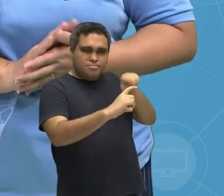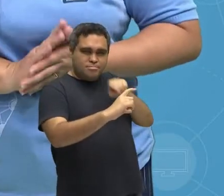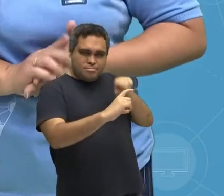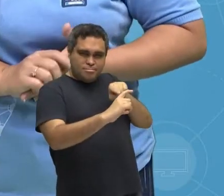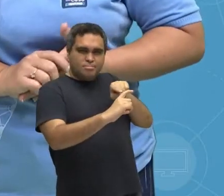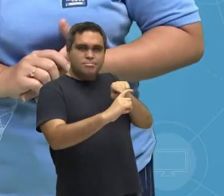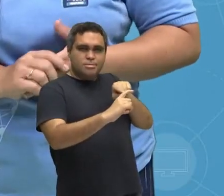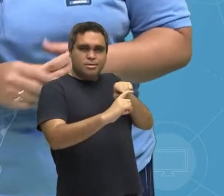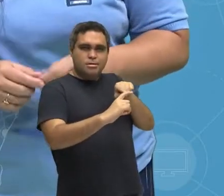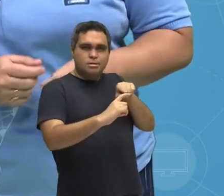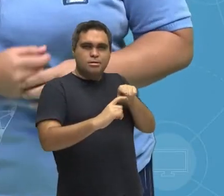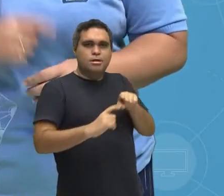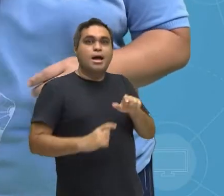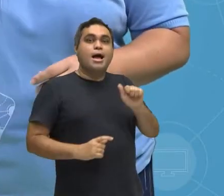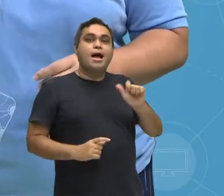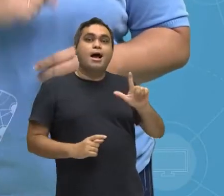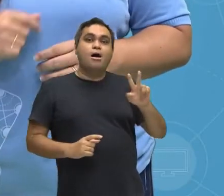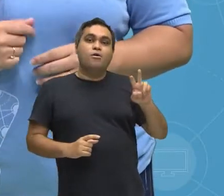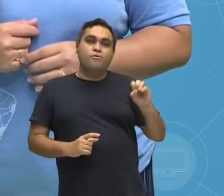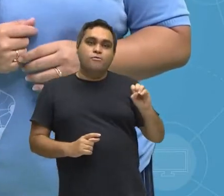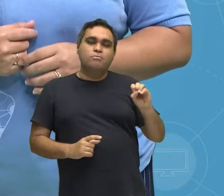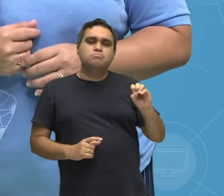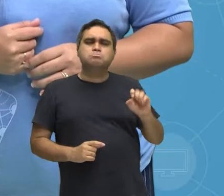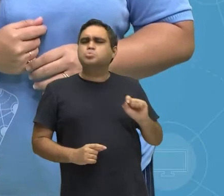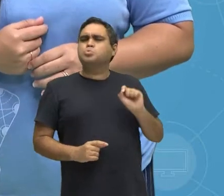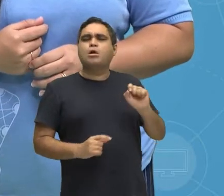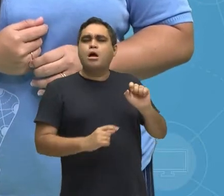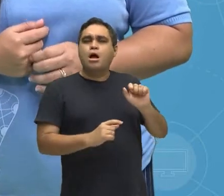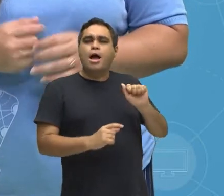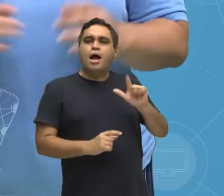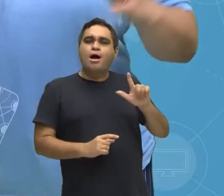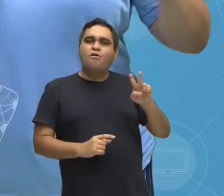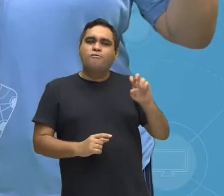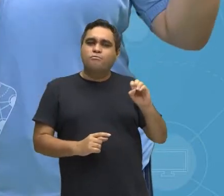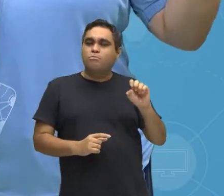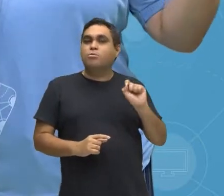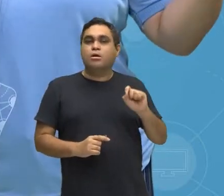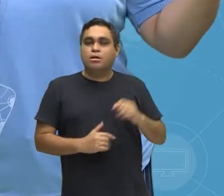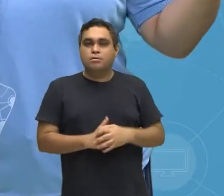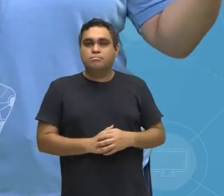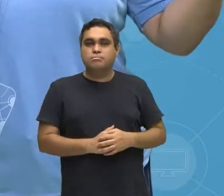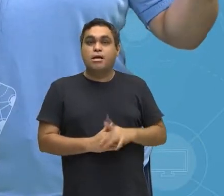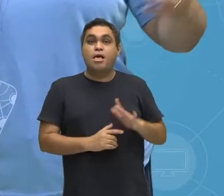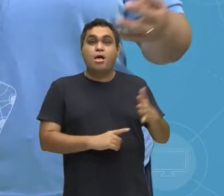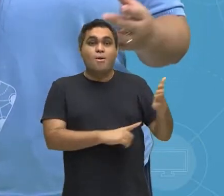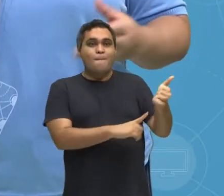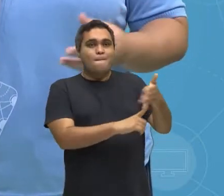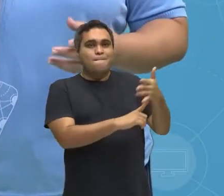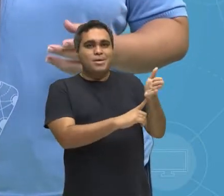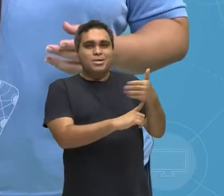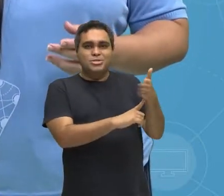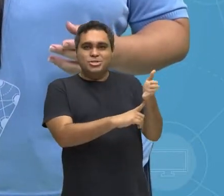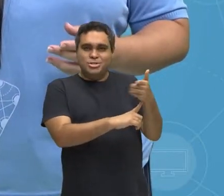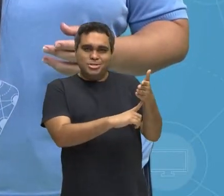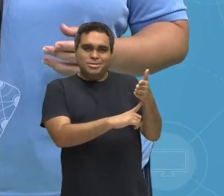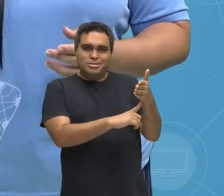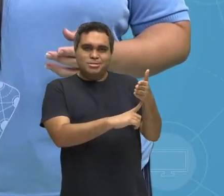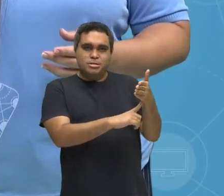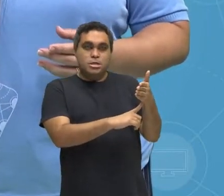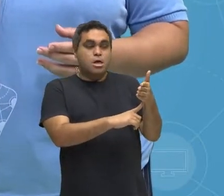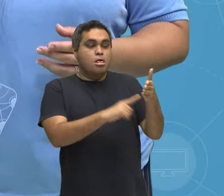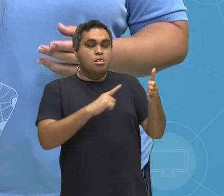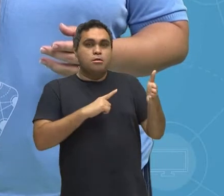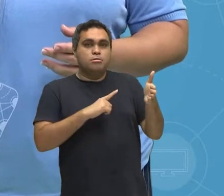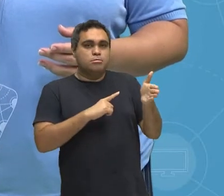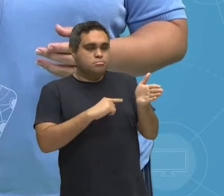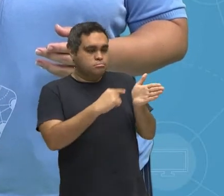já sabem o que é? Não, vou falar para vocês. O alvo, ele é um peixe e cada parte desse peixe tem